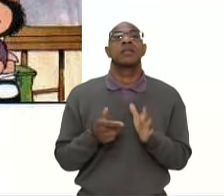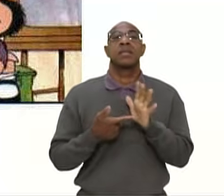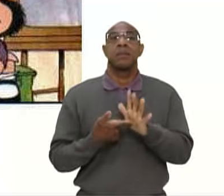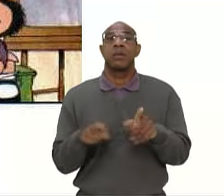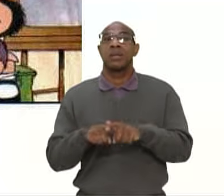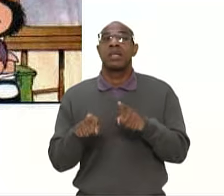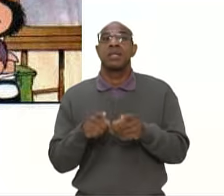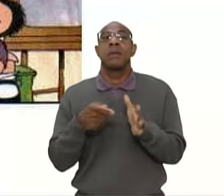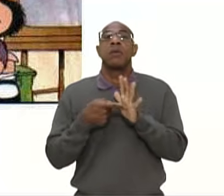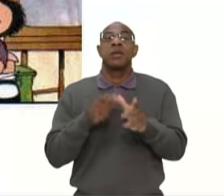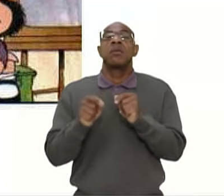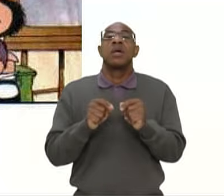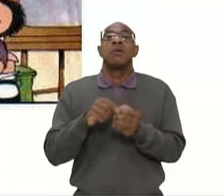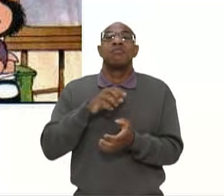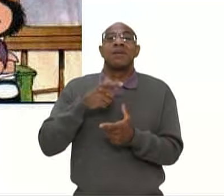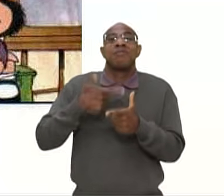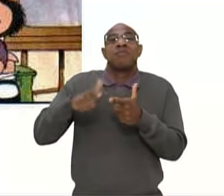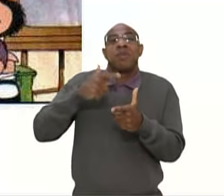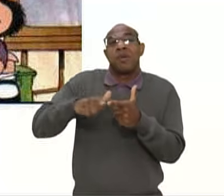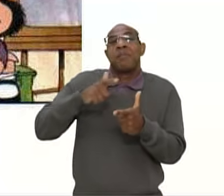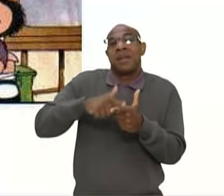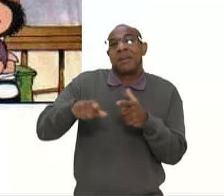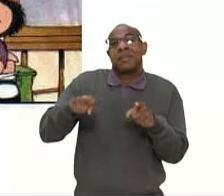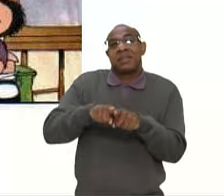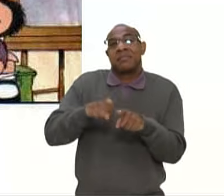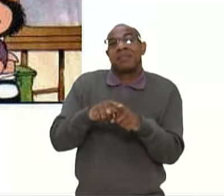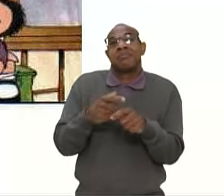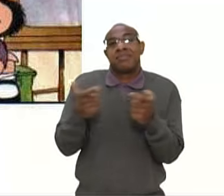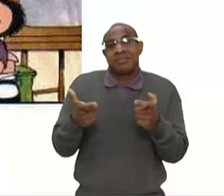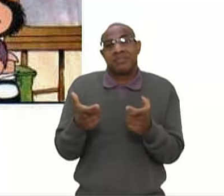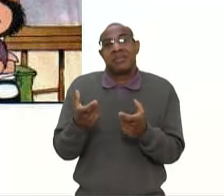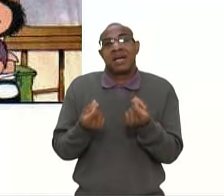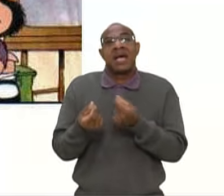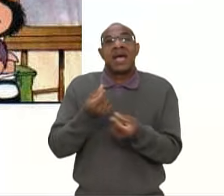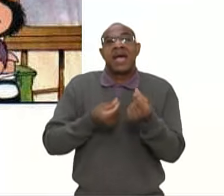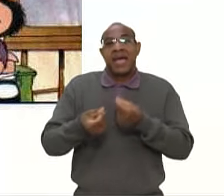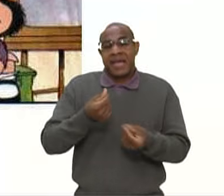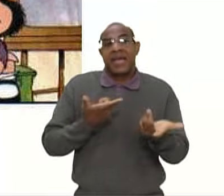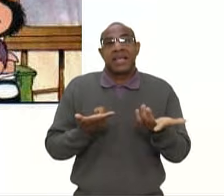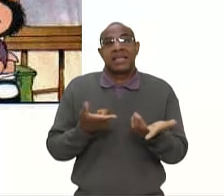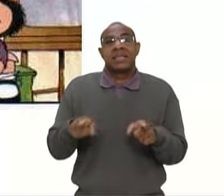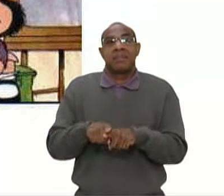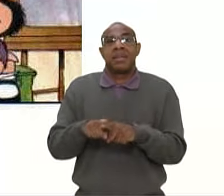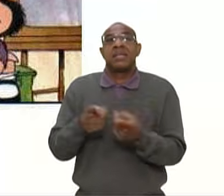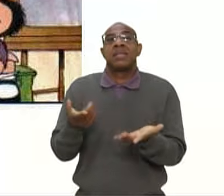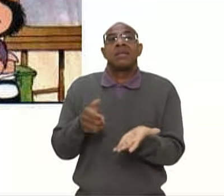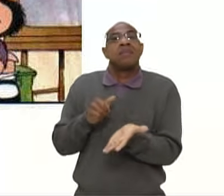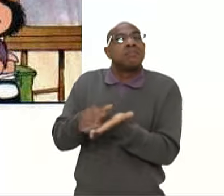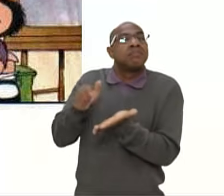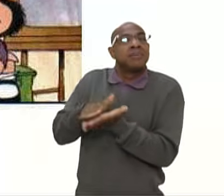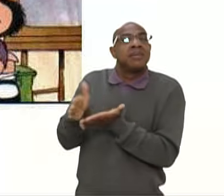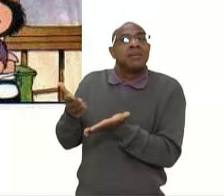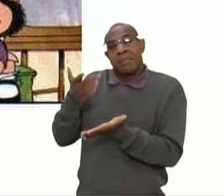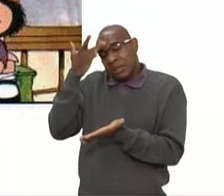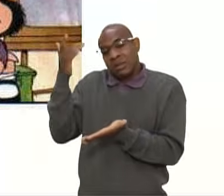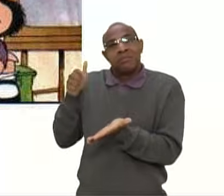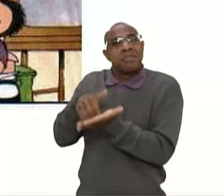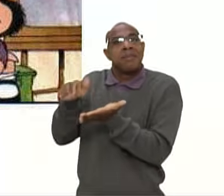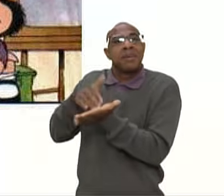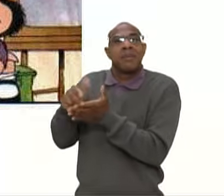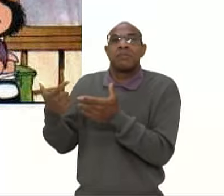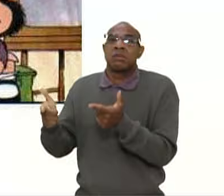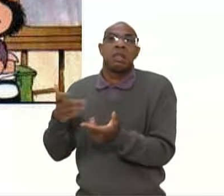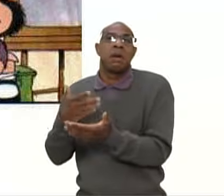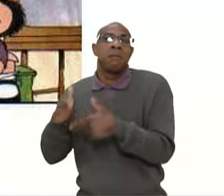crise, pois a renda diminuiria, o desemprego elevar-se-ia e o acesso a elementos básicos seria mais